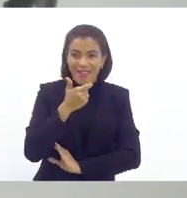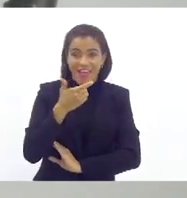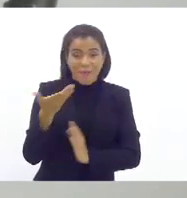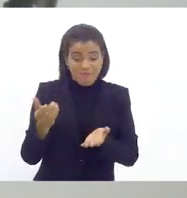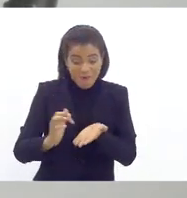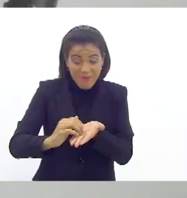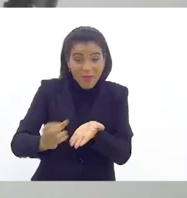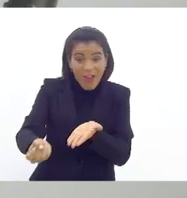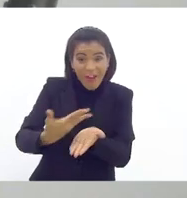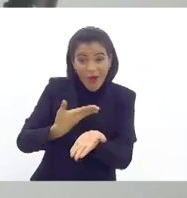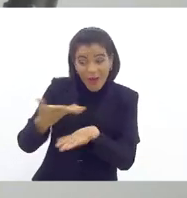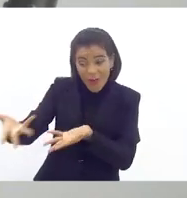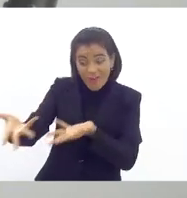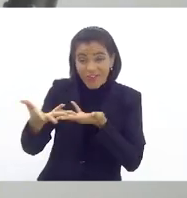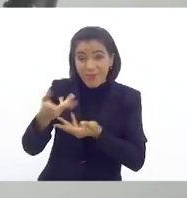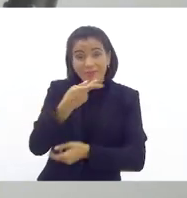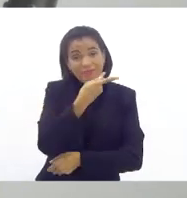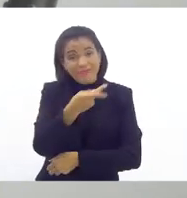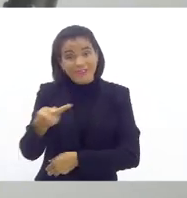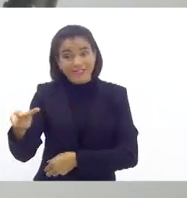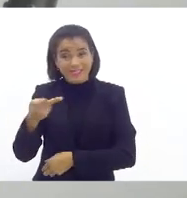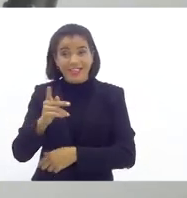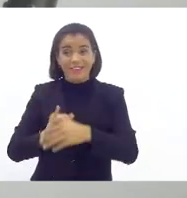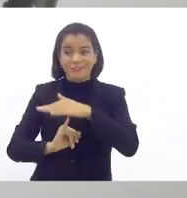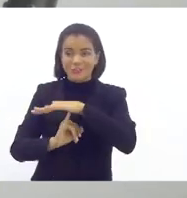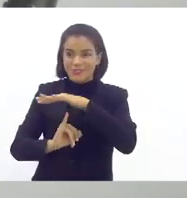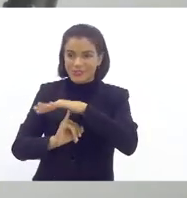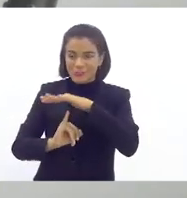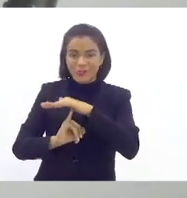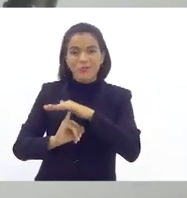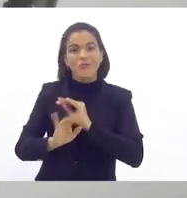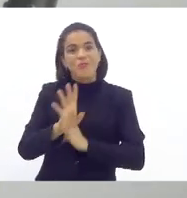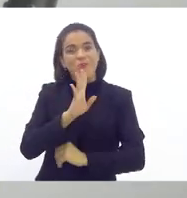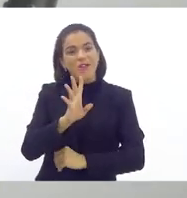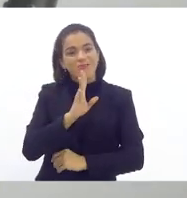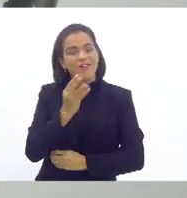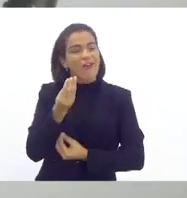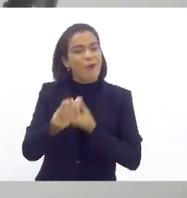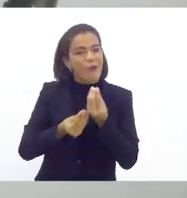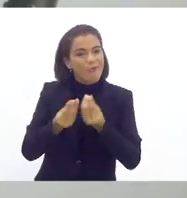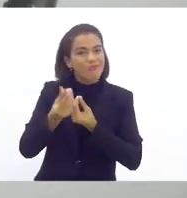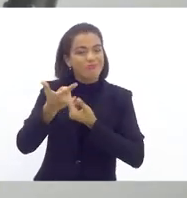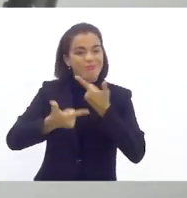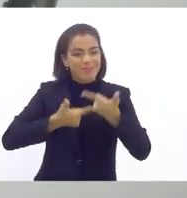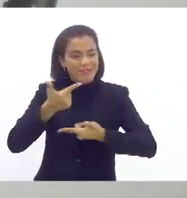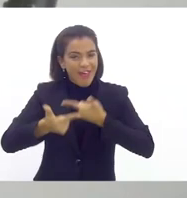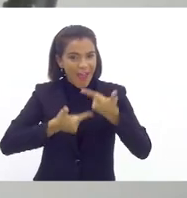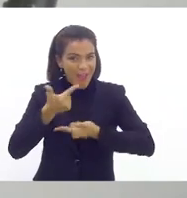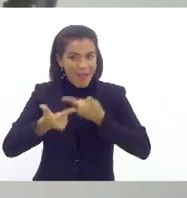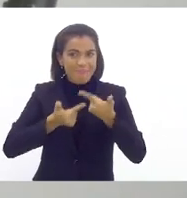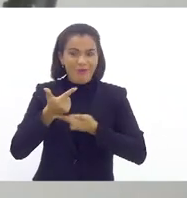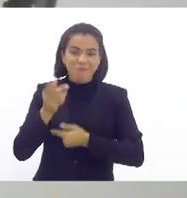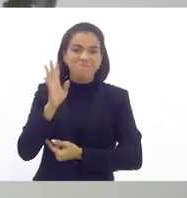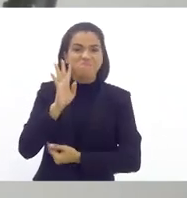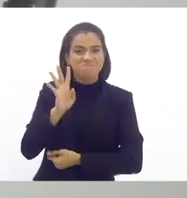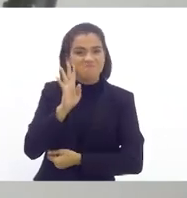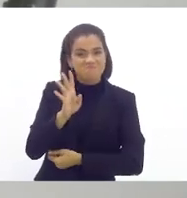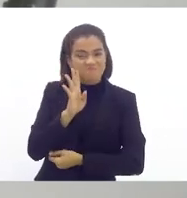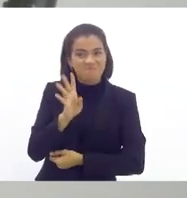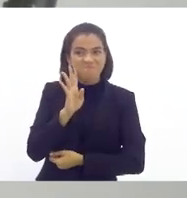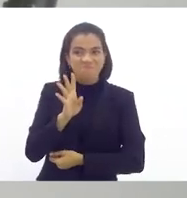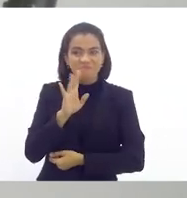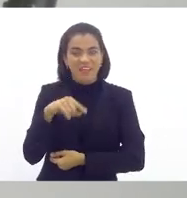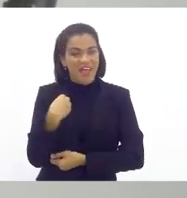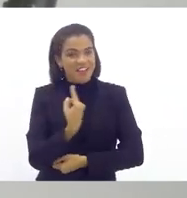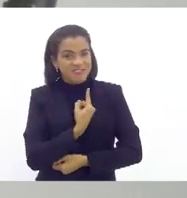de me mandar mensagem te convidando para visitar o Instituto, para poder conhecer um pouco do trabalho deles, o que é muito legal. A